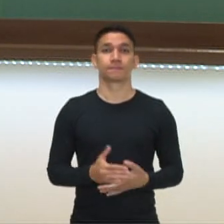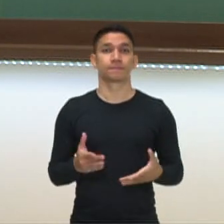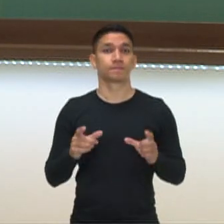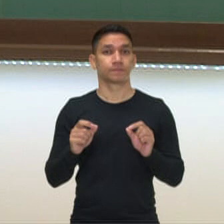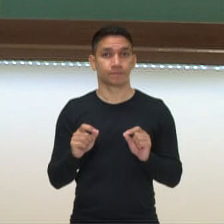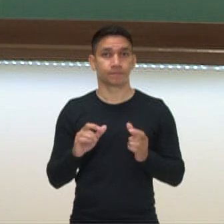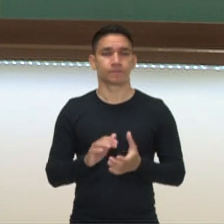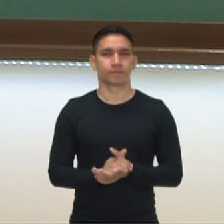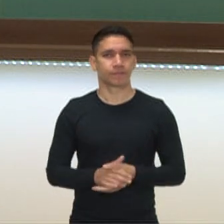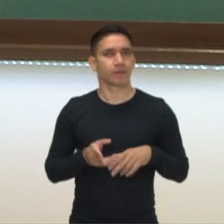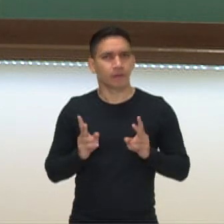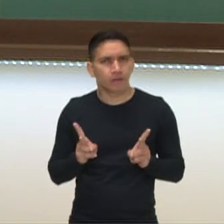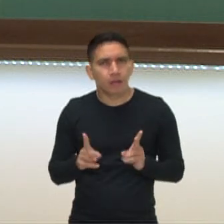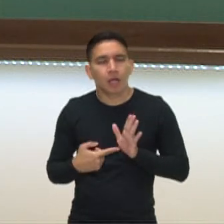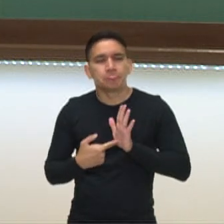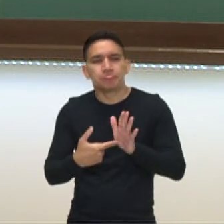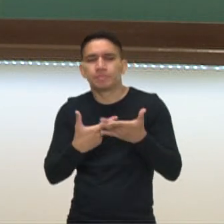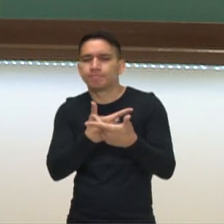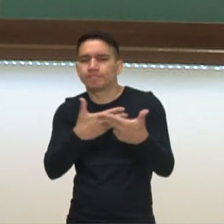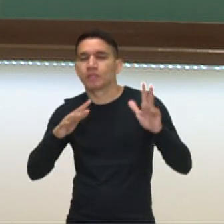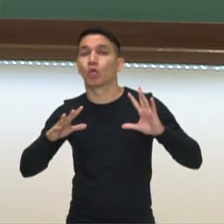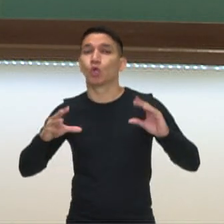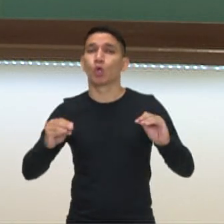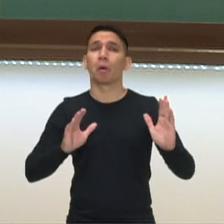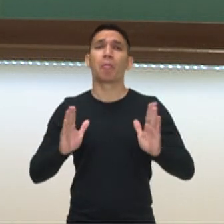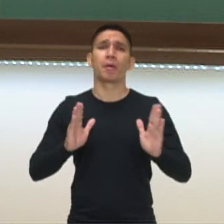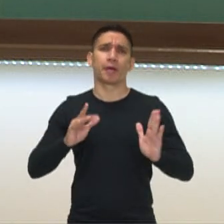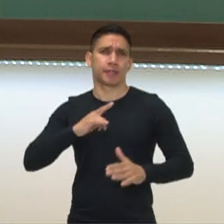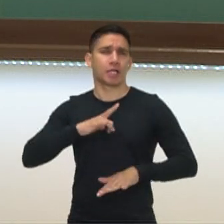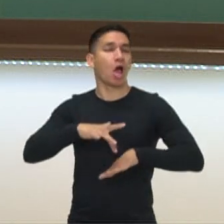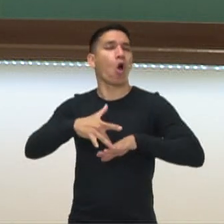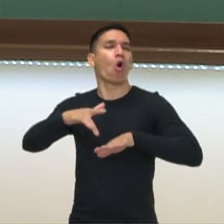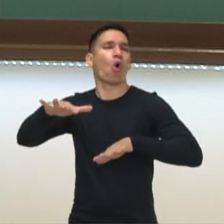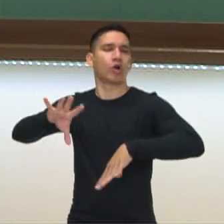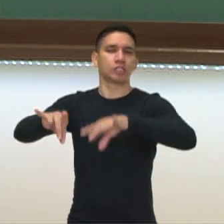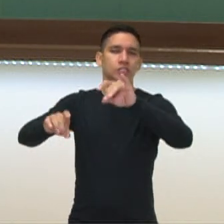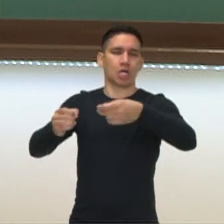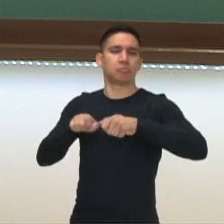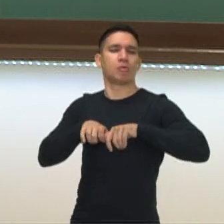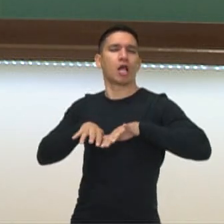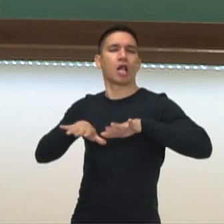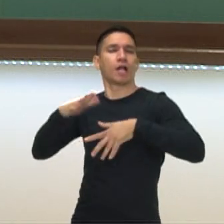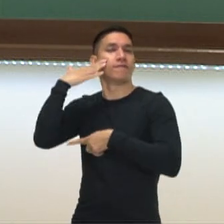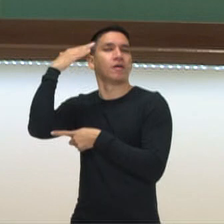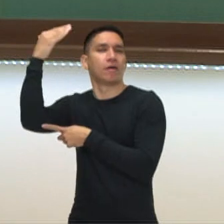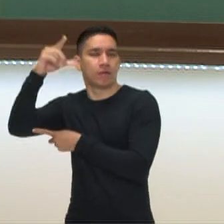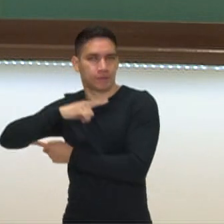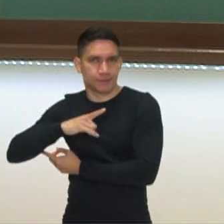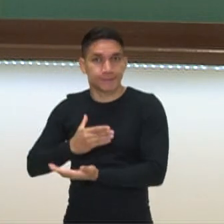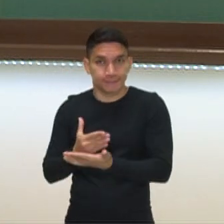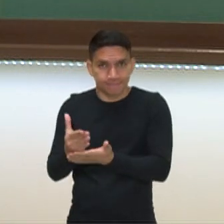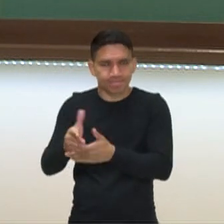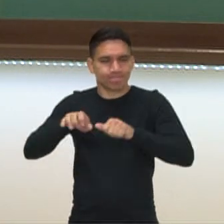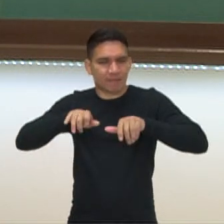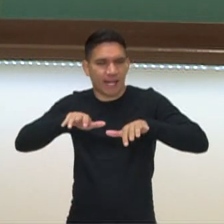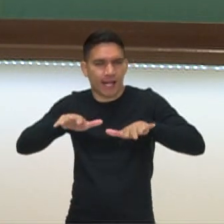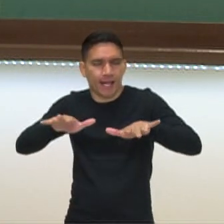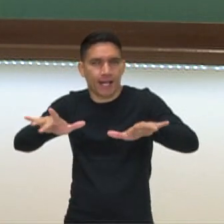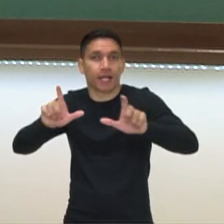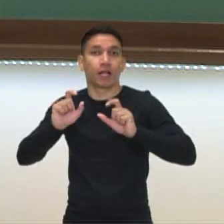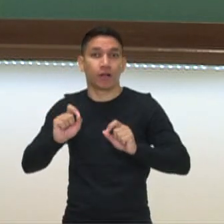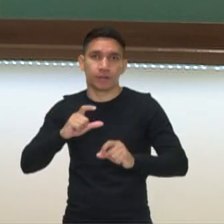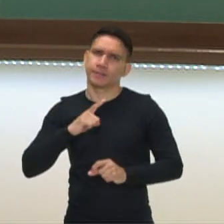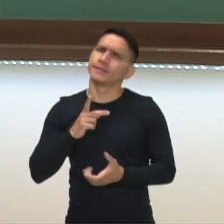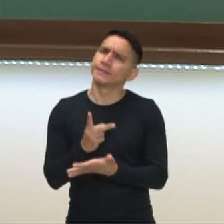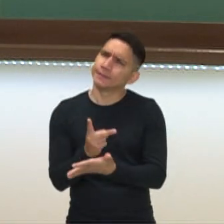Então, mesmo diante de todo aquele período de ouro, aquela coisa do teatro começar a aparecer, o teatro começar a ser propagado, mas sempre tem